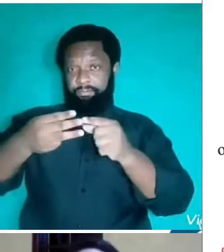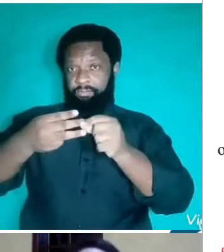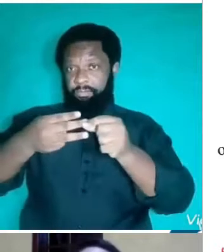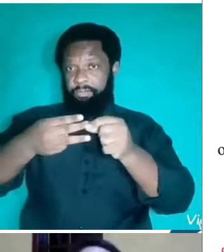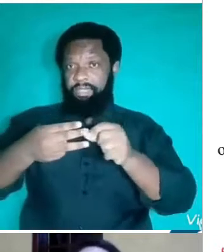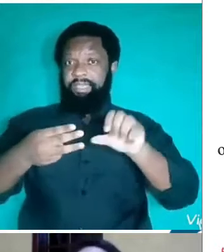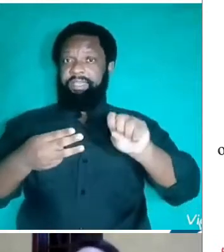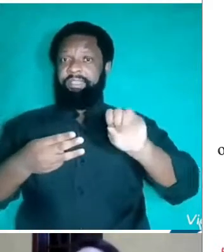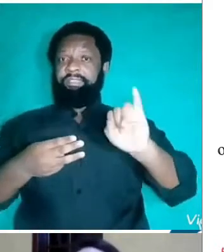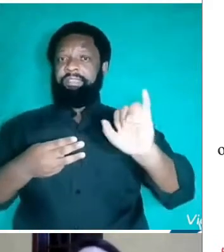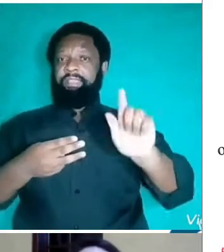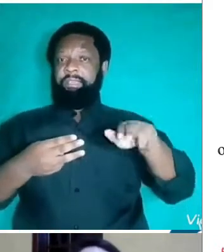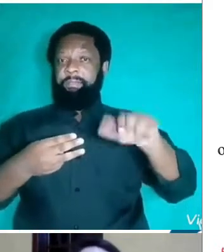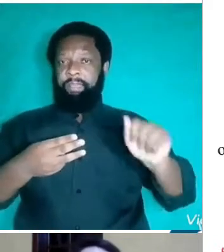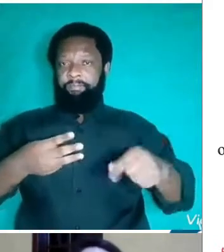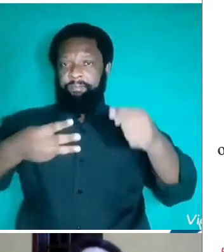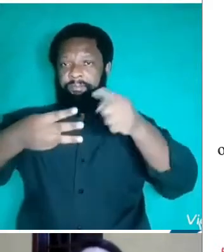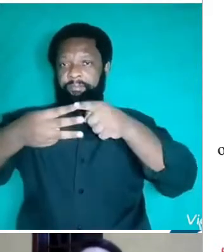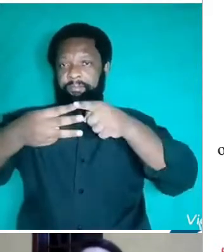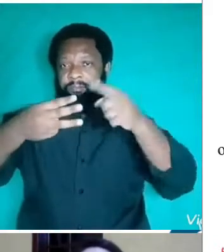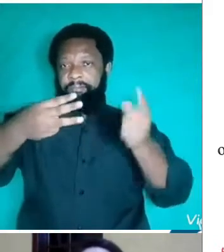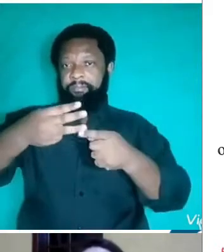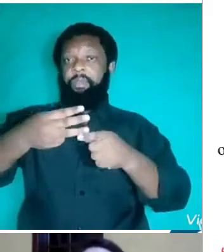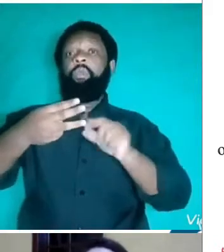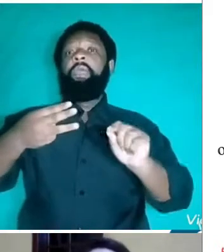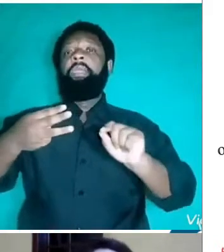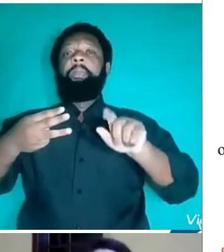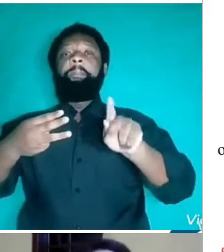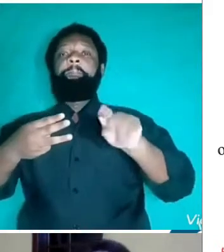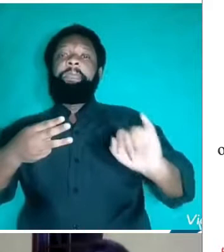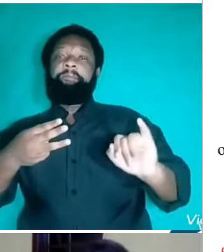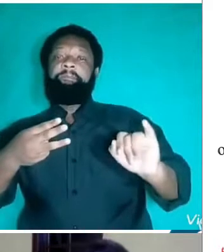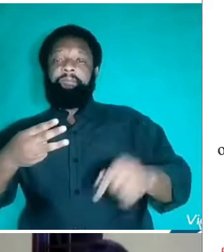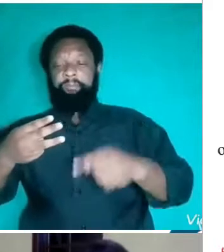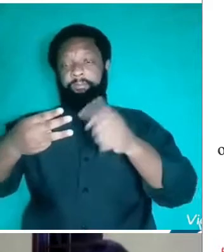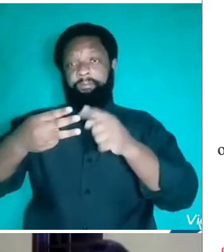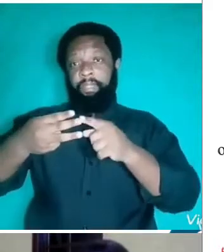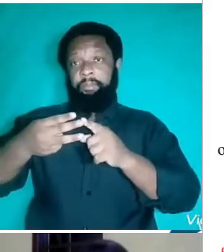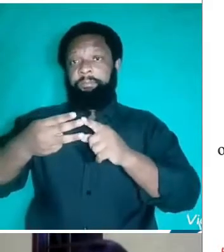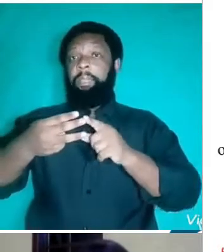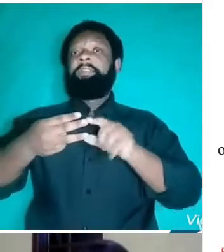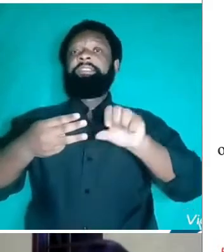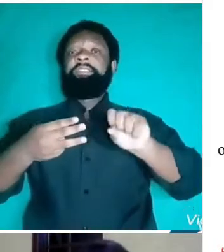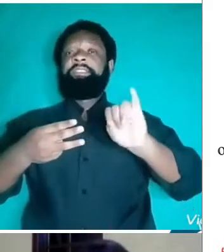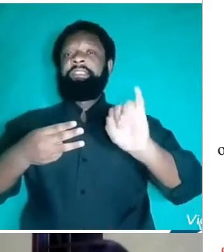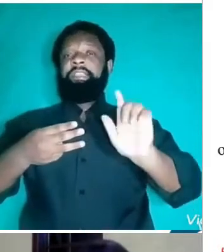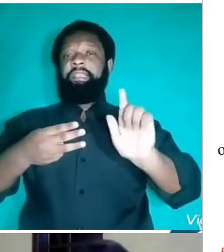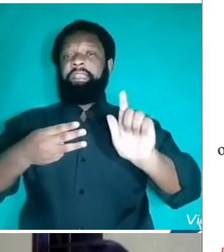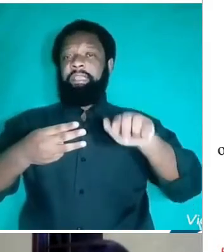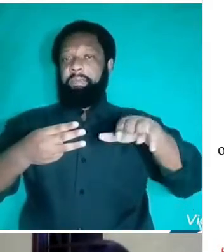sendo sigma, e as outras duas serão pi. Então, aqui, a gente tem a ligação do meio sendo a